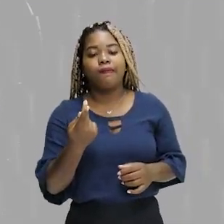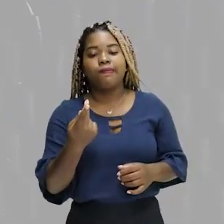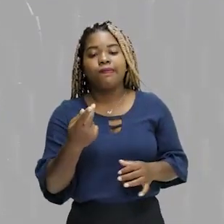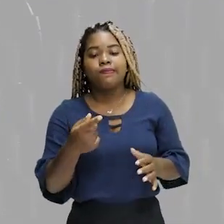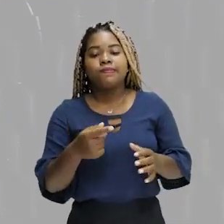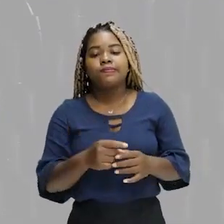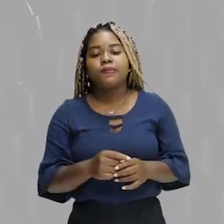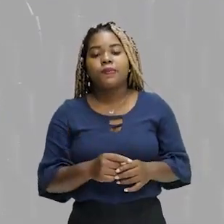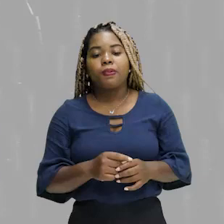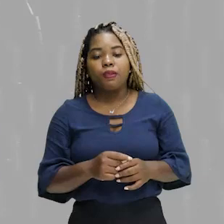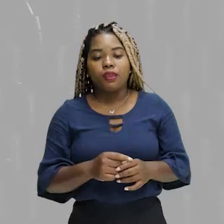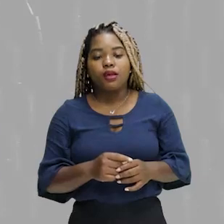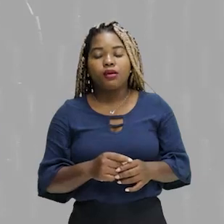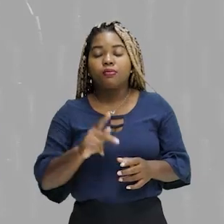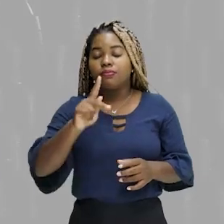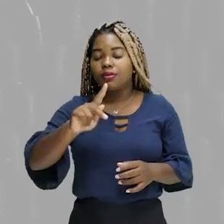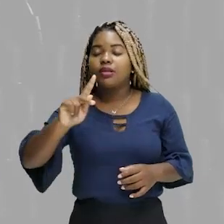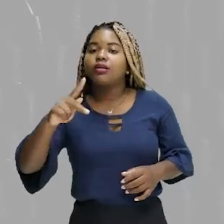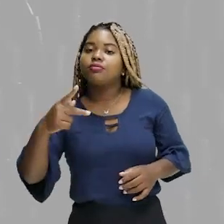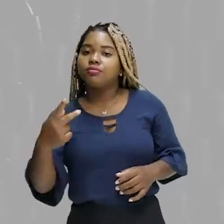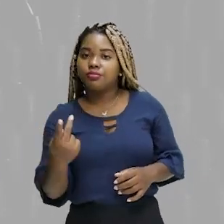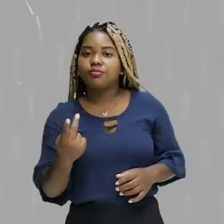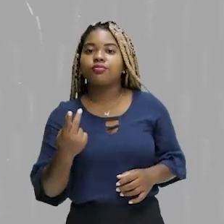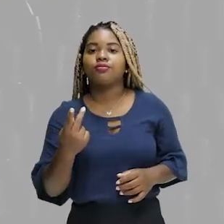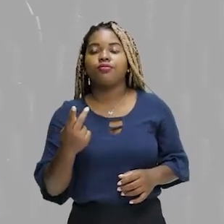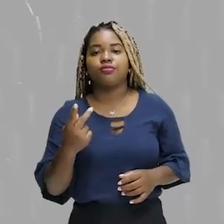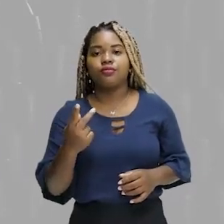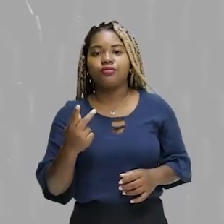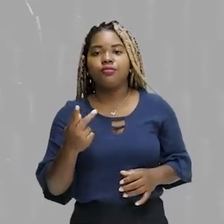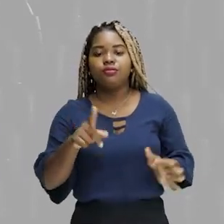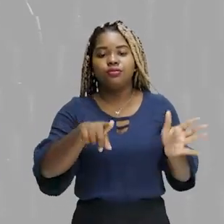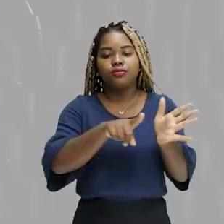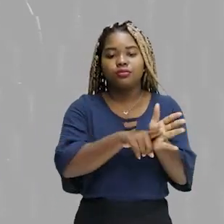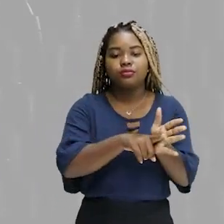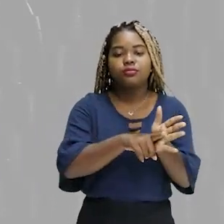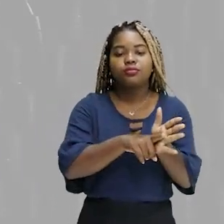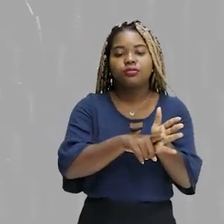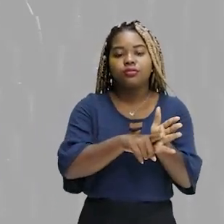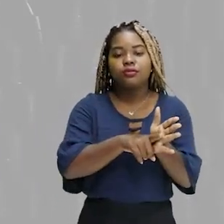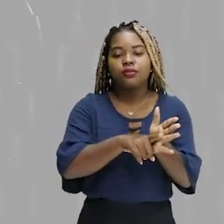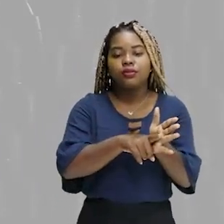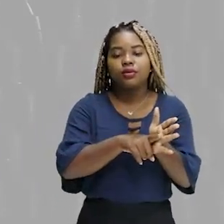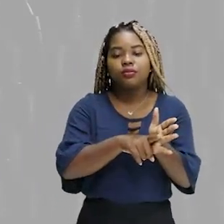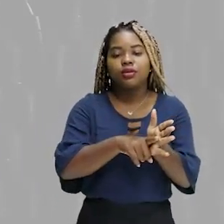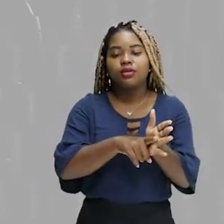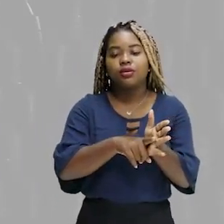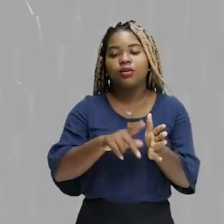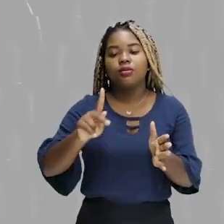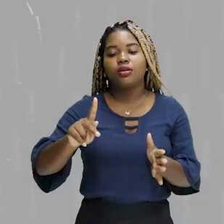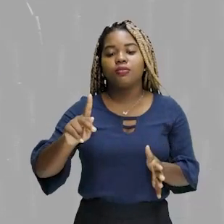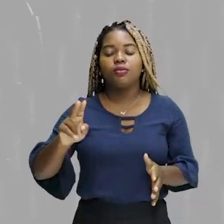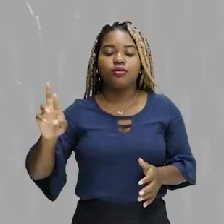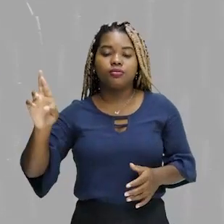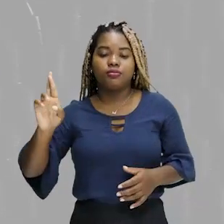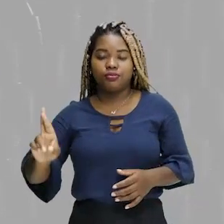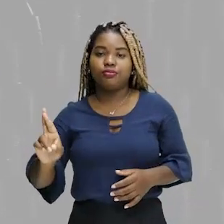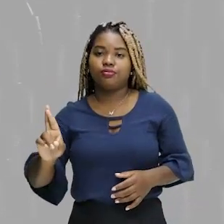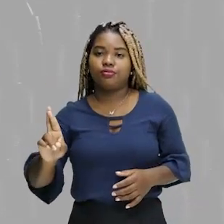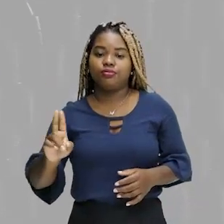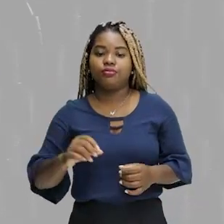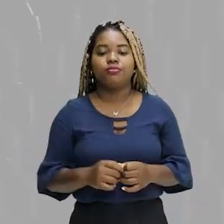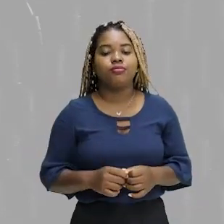uma liberação, então os produtos têm menos energia do que os reagentes. Então, a afirmativa